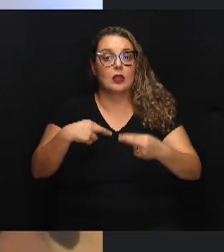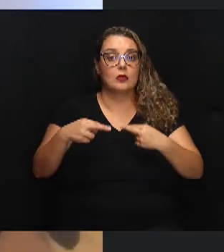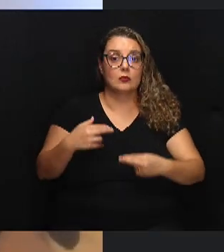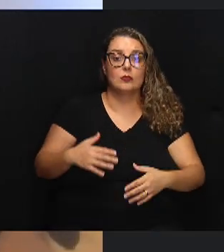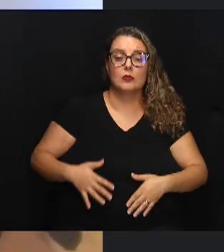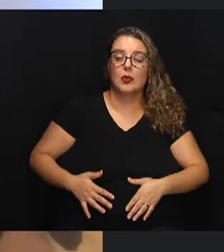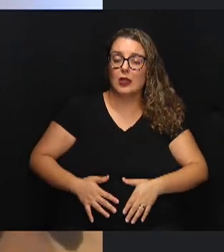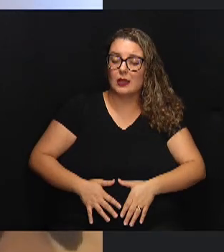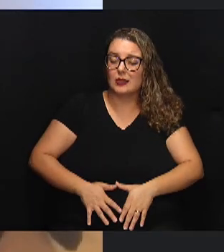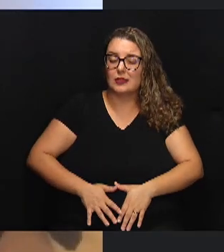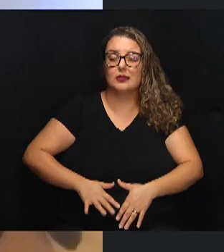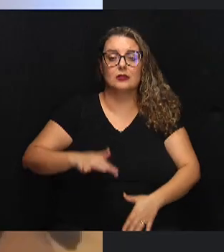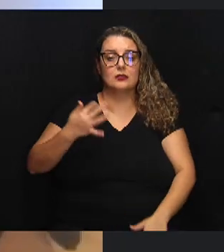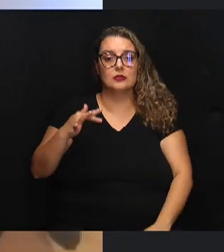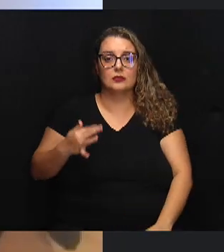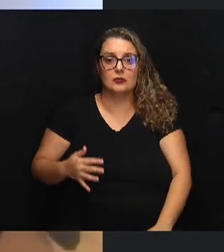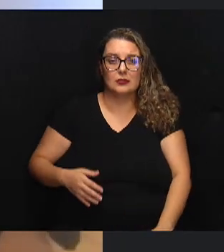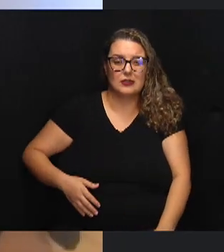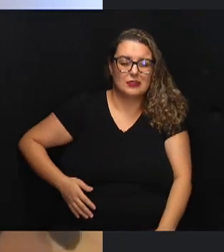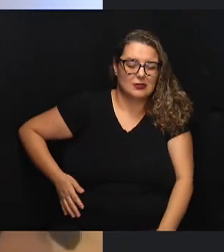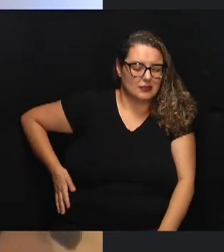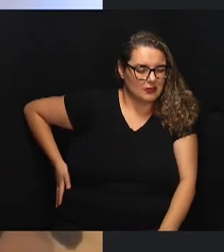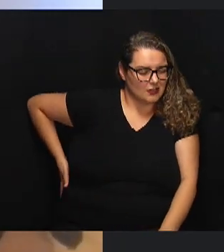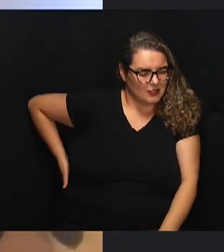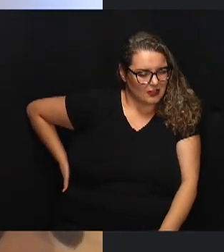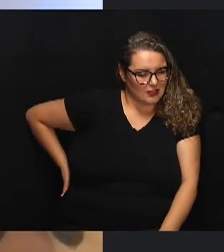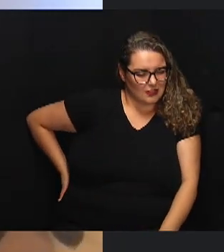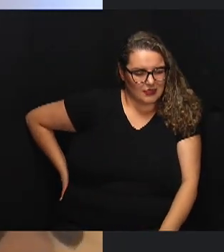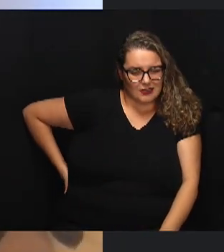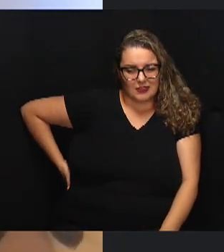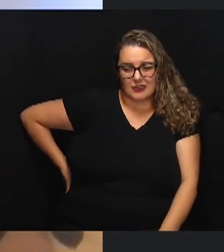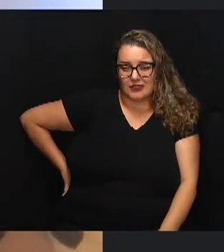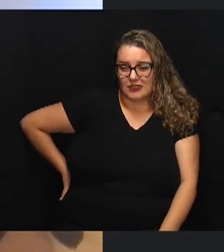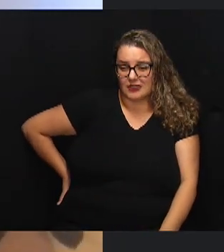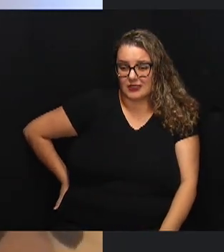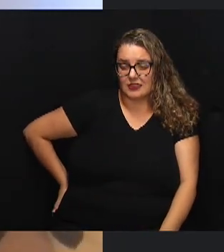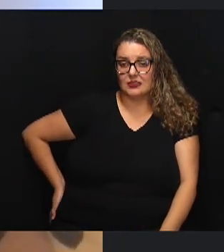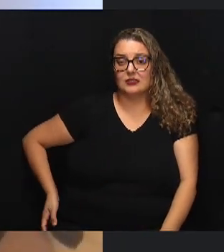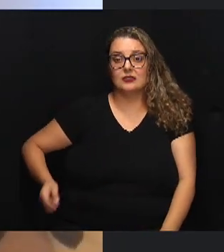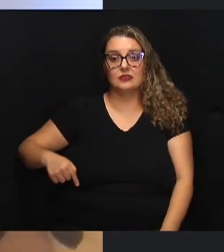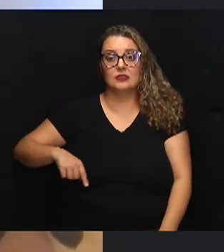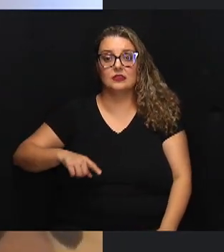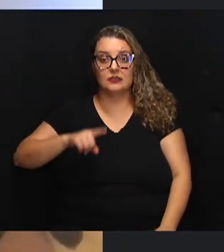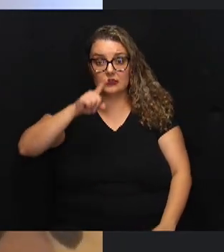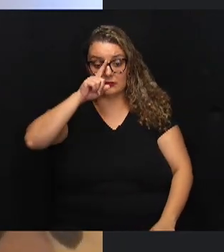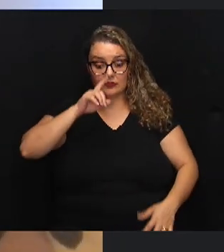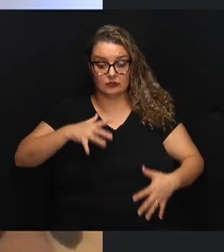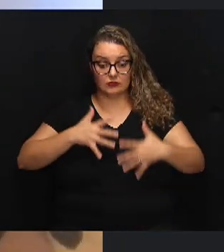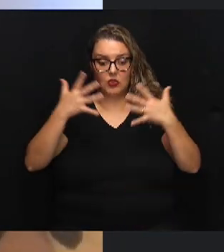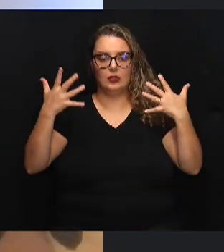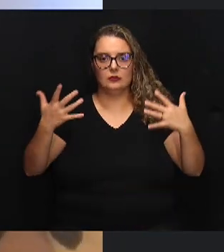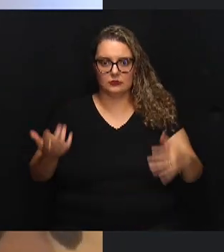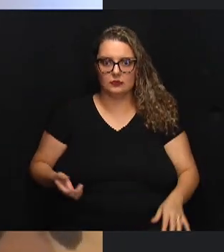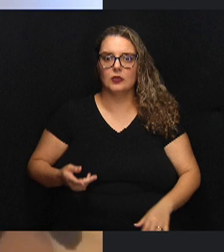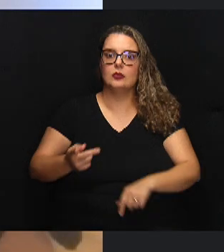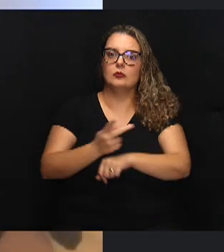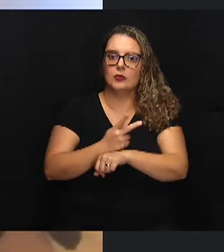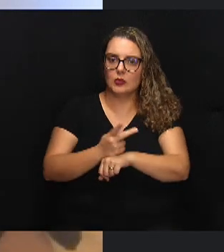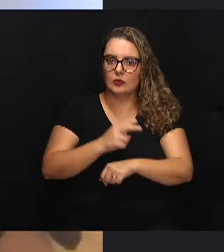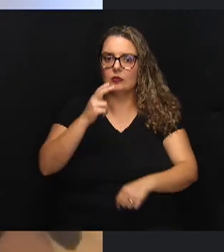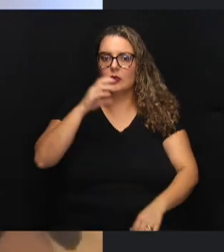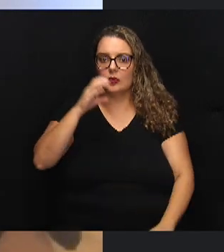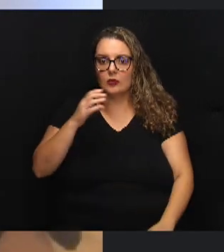dor abdominal em barra, irradiando para o dorso, às vezes esse quadro de amarelão também, que precisa procurar imediatamente o serviço